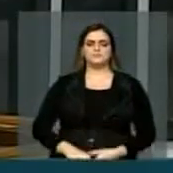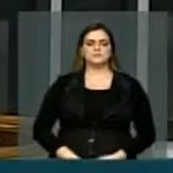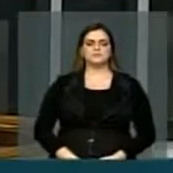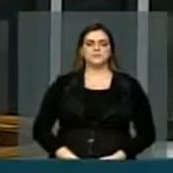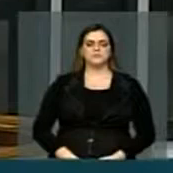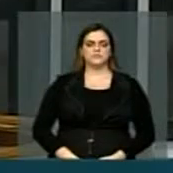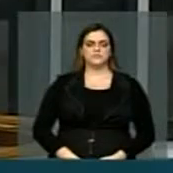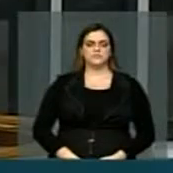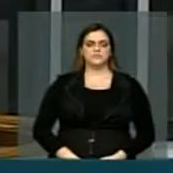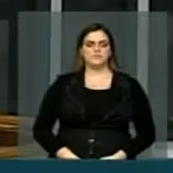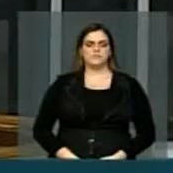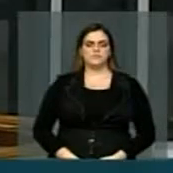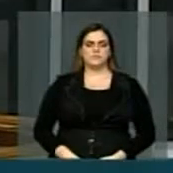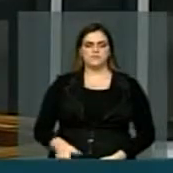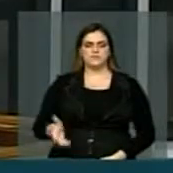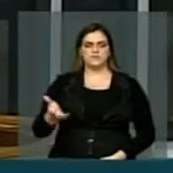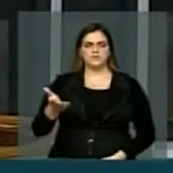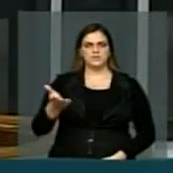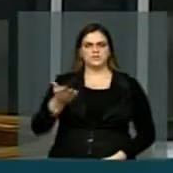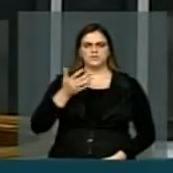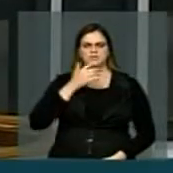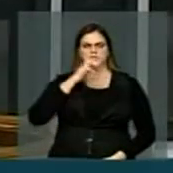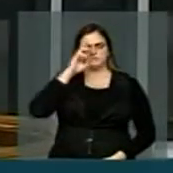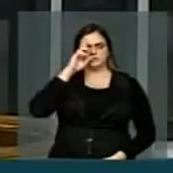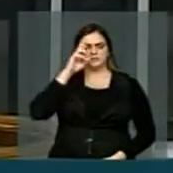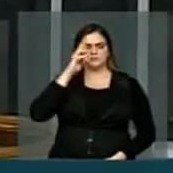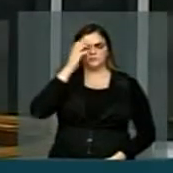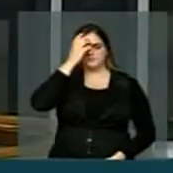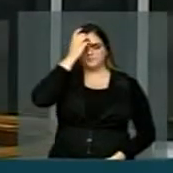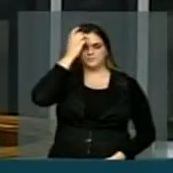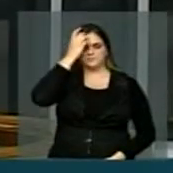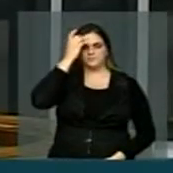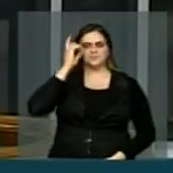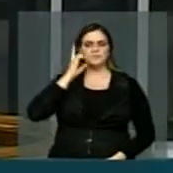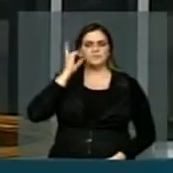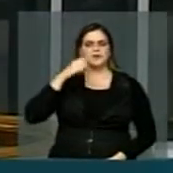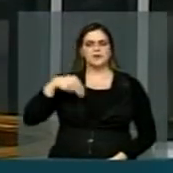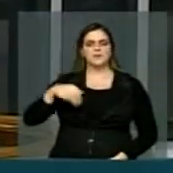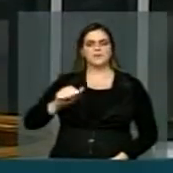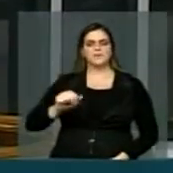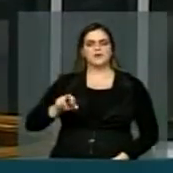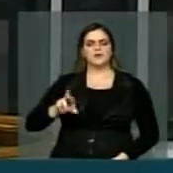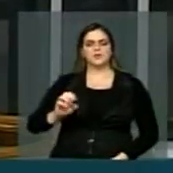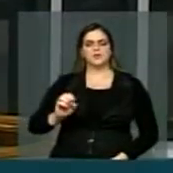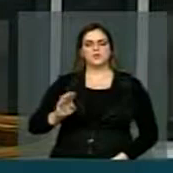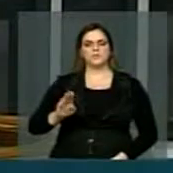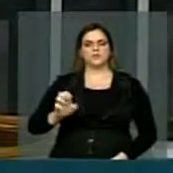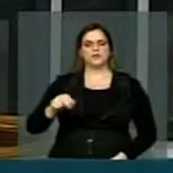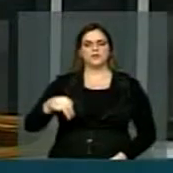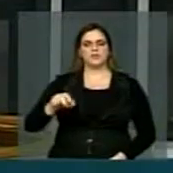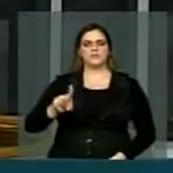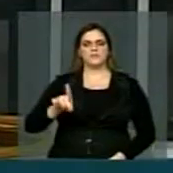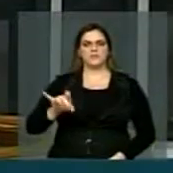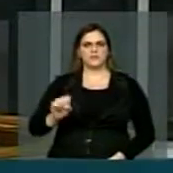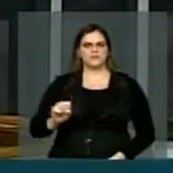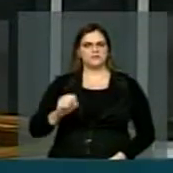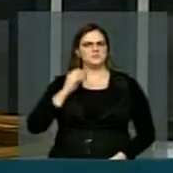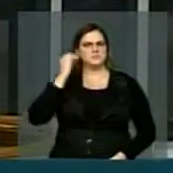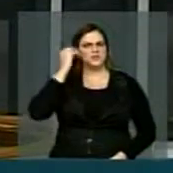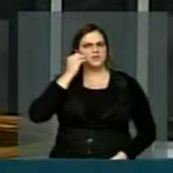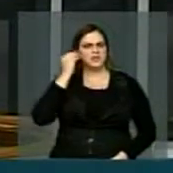Mauro Benevides, Vossa Excelência, com a sabedoria que Vossa Excelência tem, a experiência